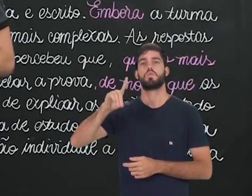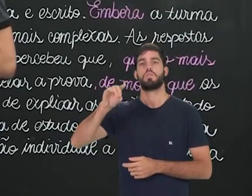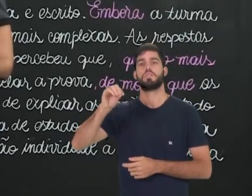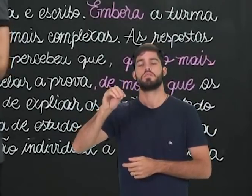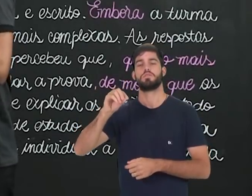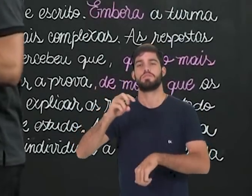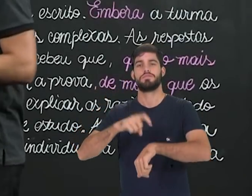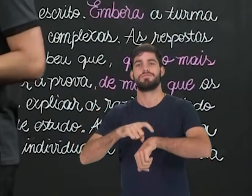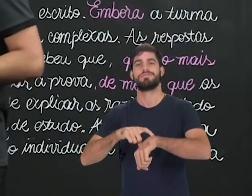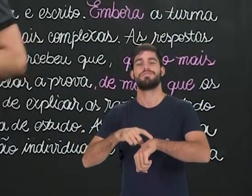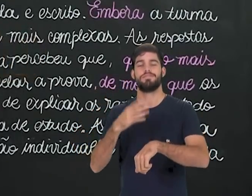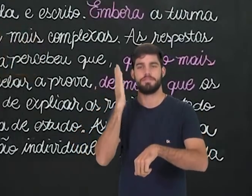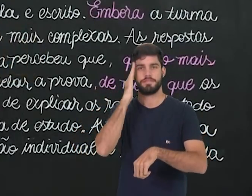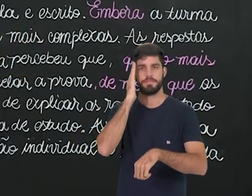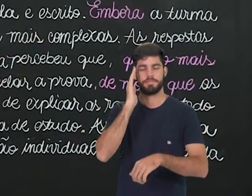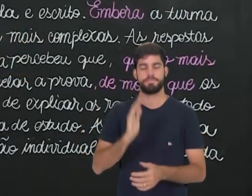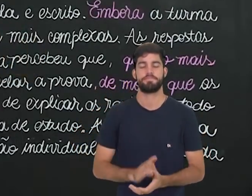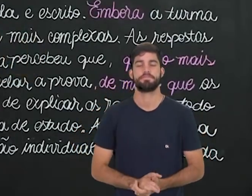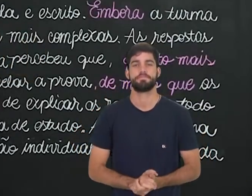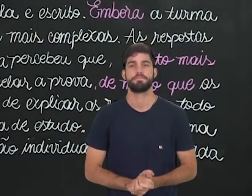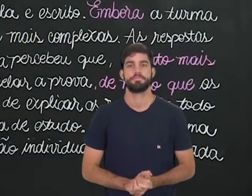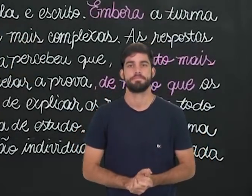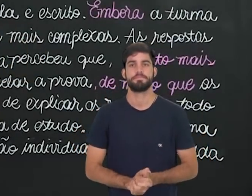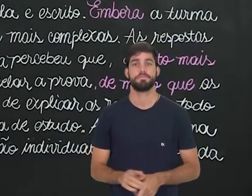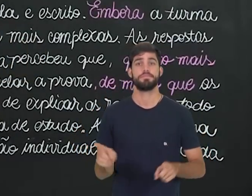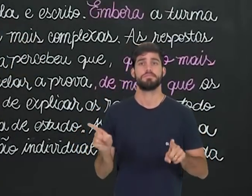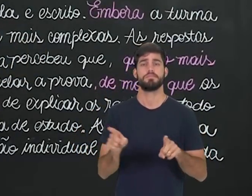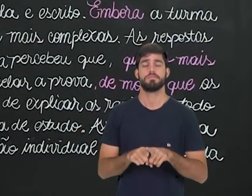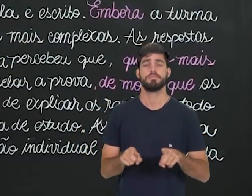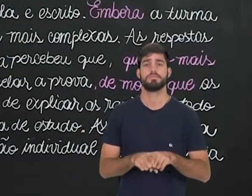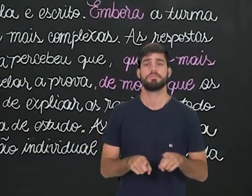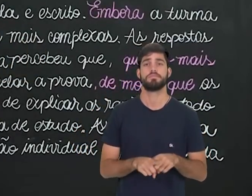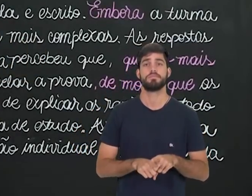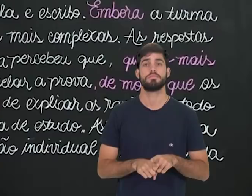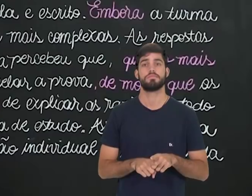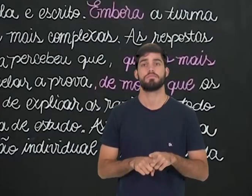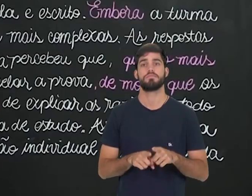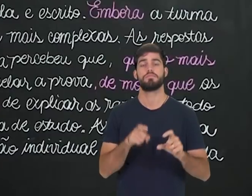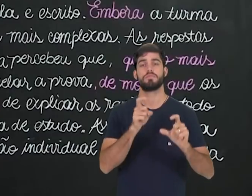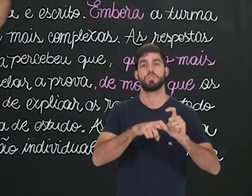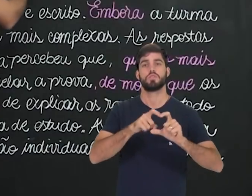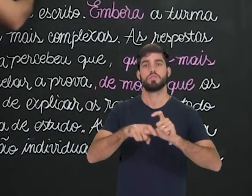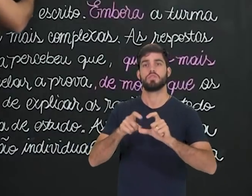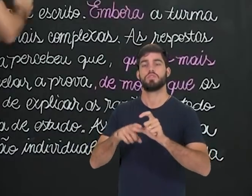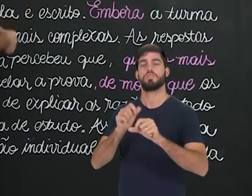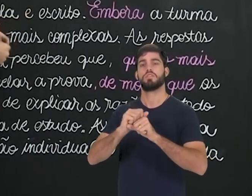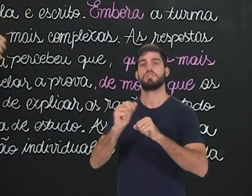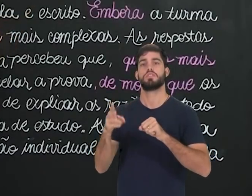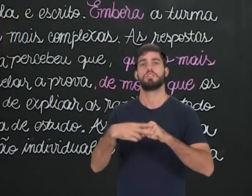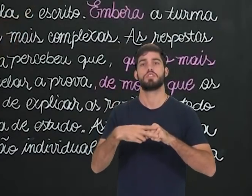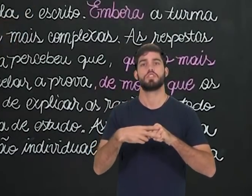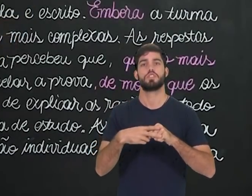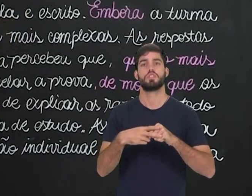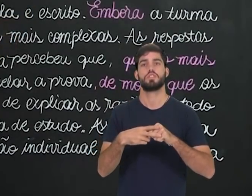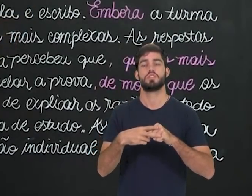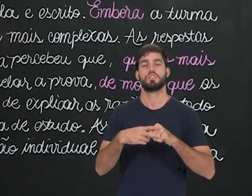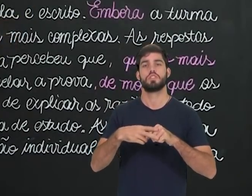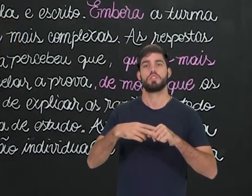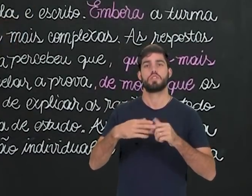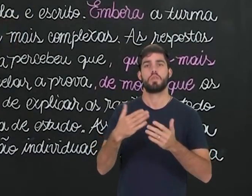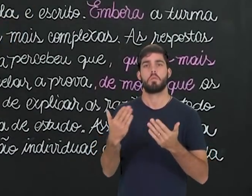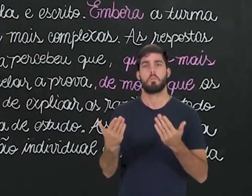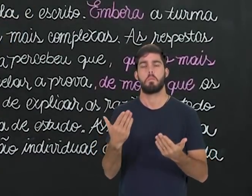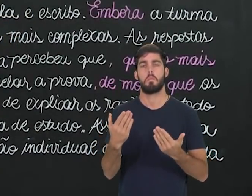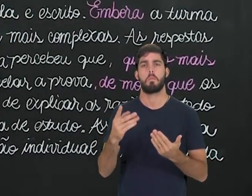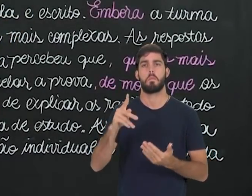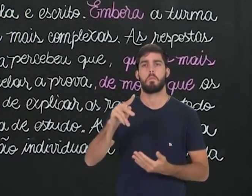de tempo. Nós temos também as subordinadas adverbiais proporcionais, ou seja, tal como